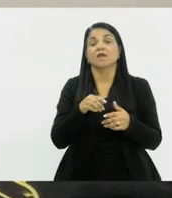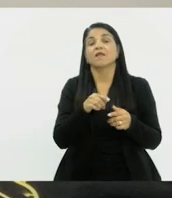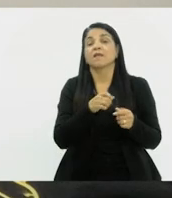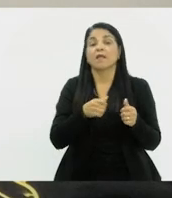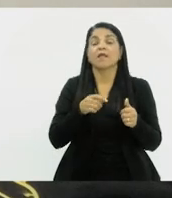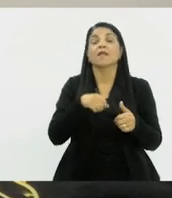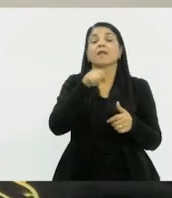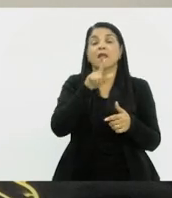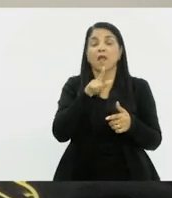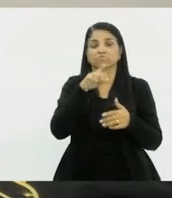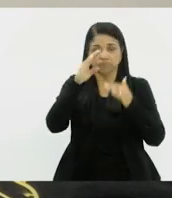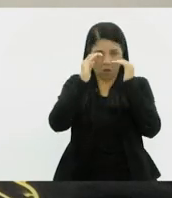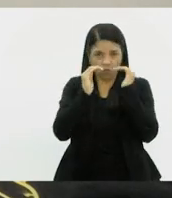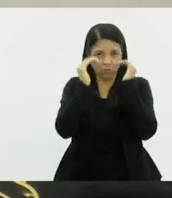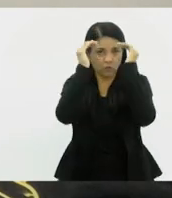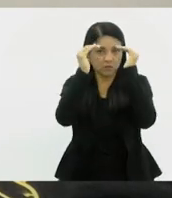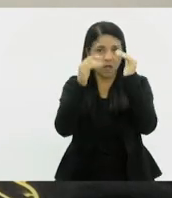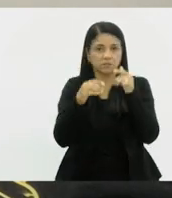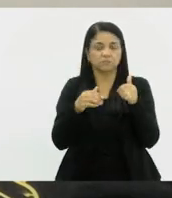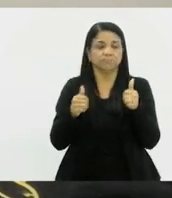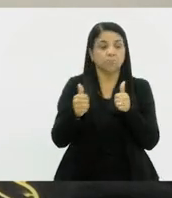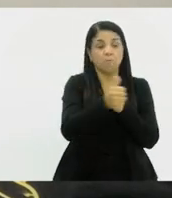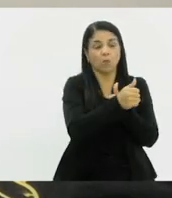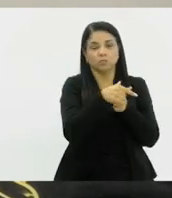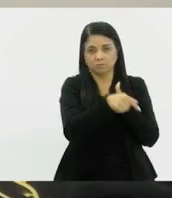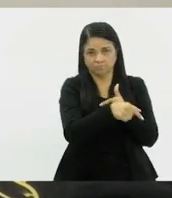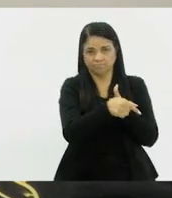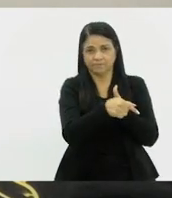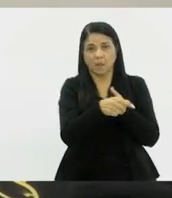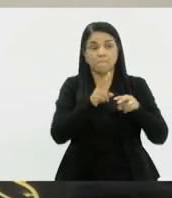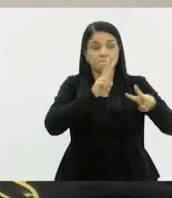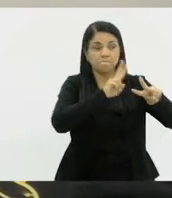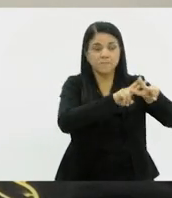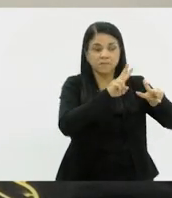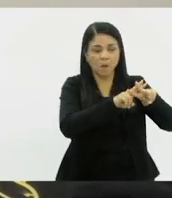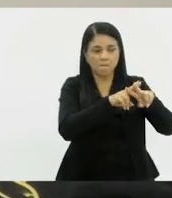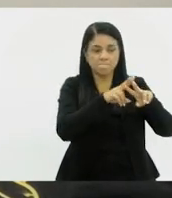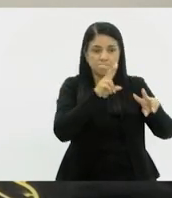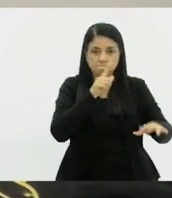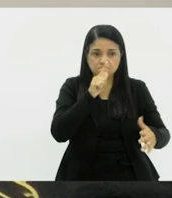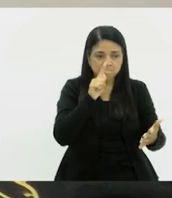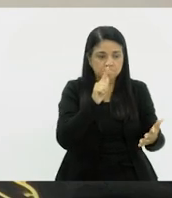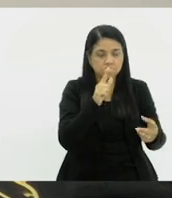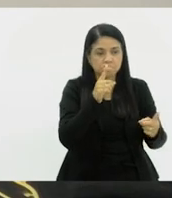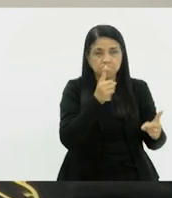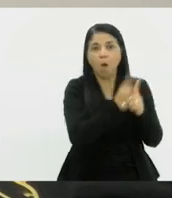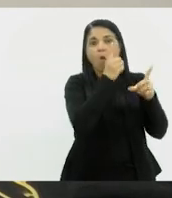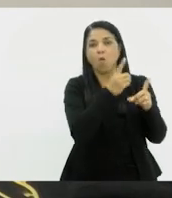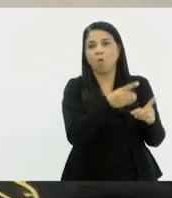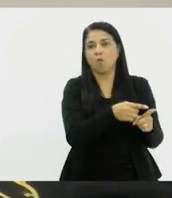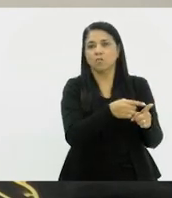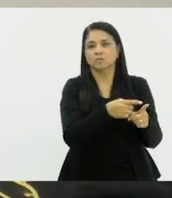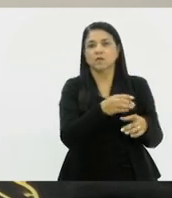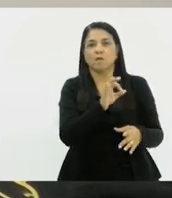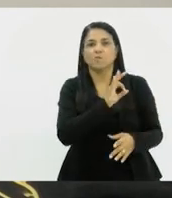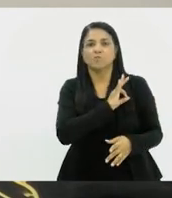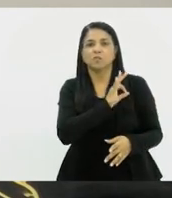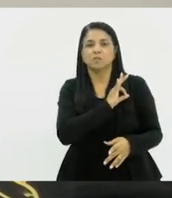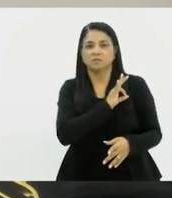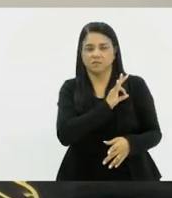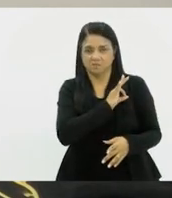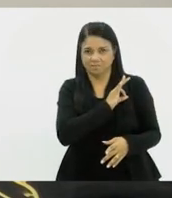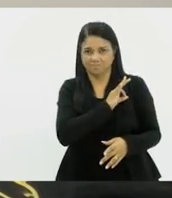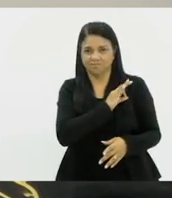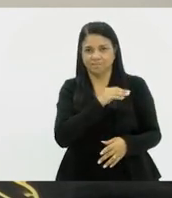e em 99% eram auto de prisão auto de prisão em flagrante realizados pela polícia militar ali na ponta no